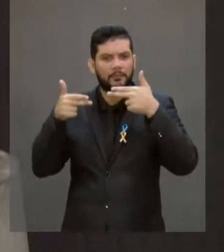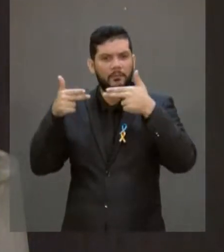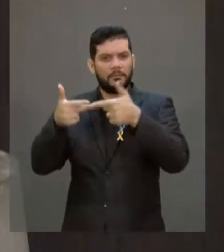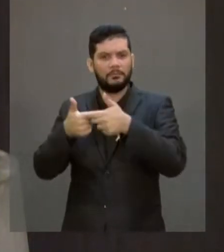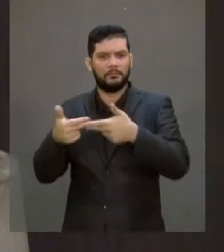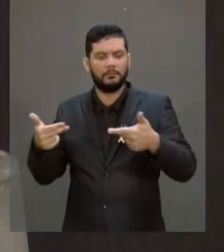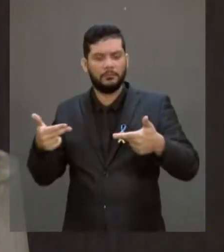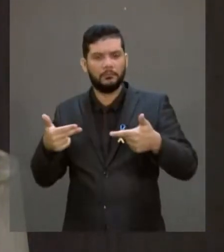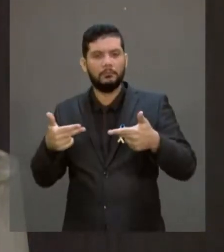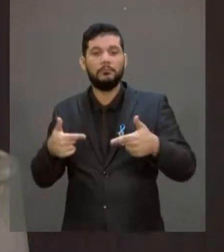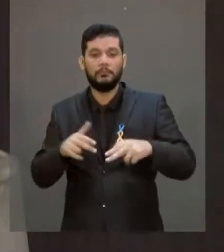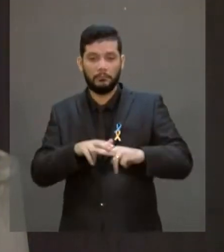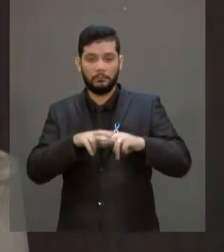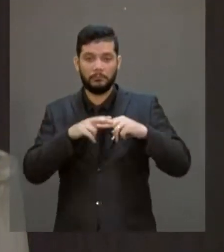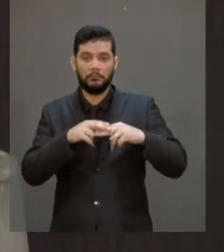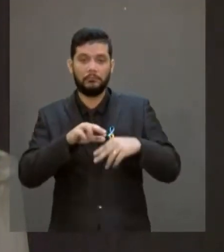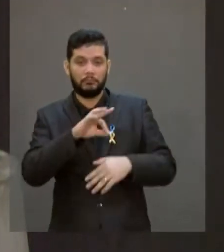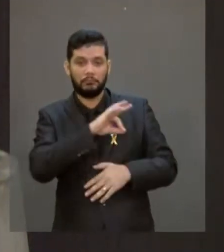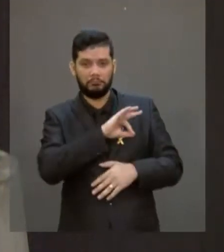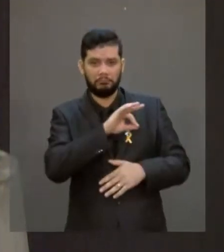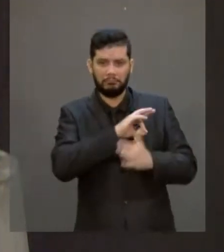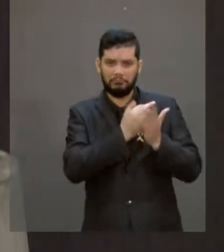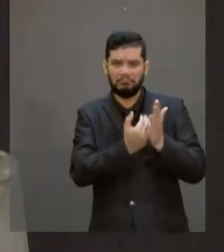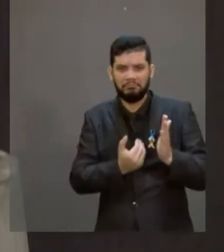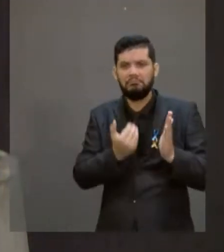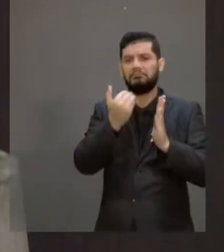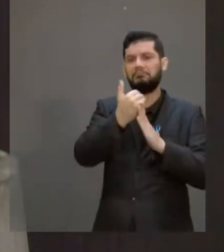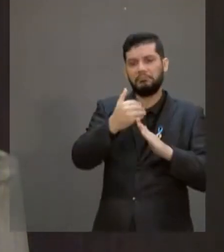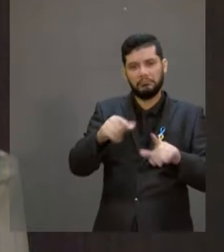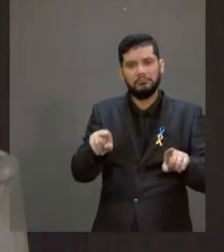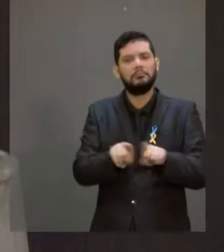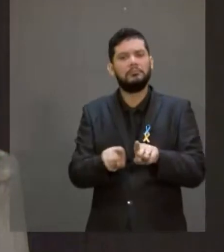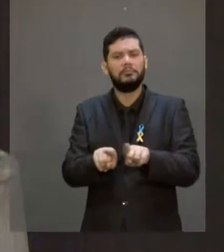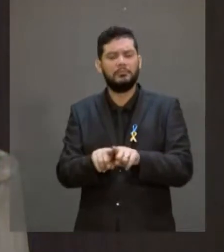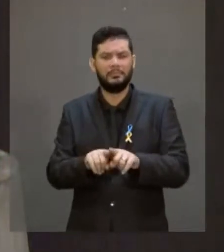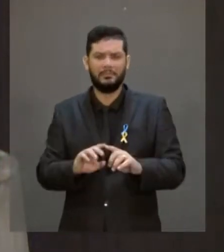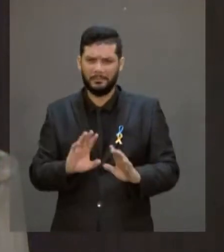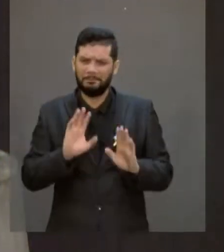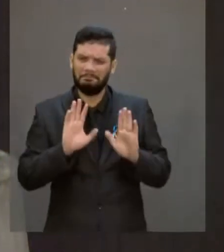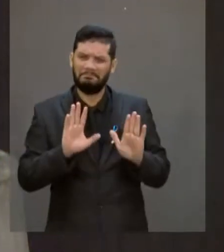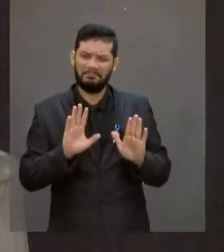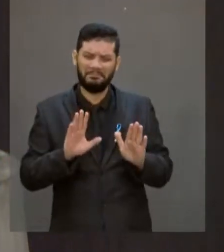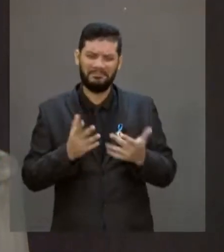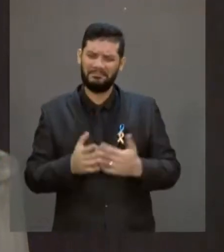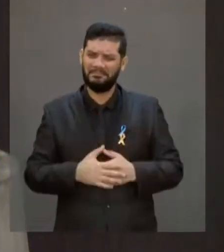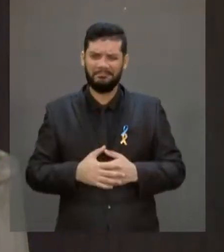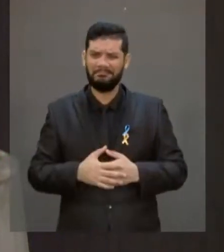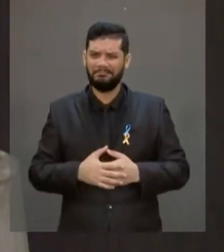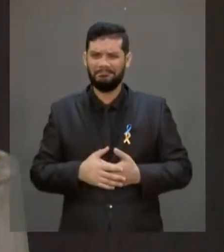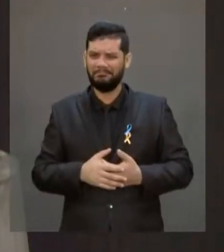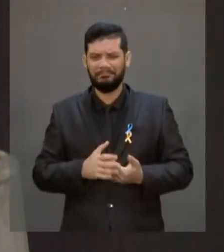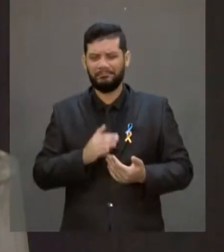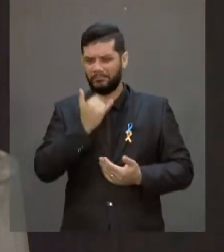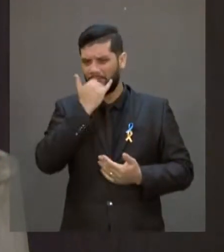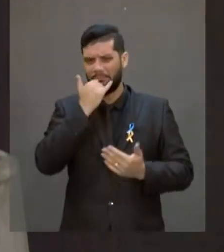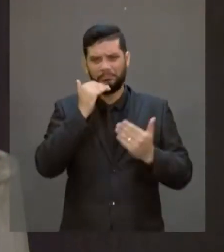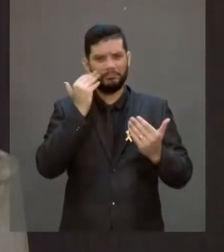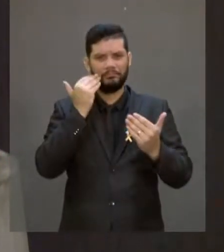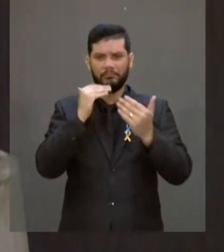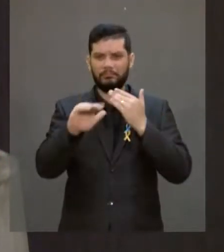policiais. Eu quero discordar desse pensamento linear e que acaba por legitimar uma